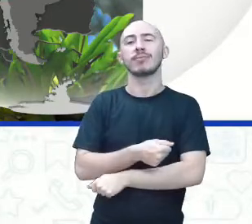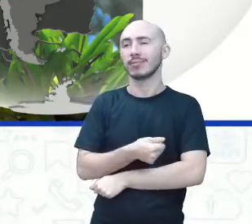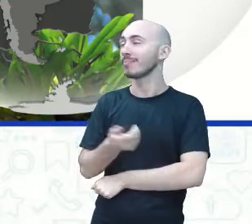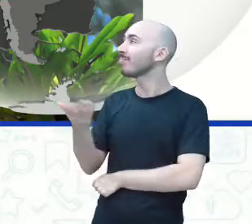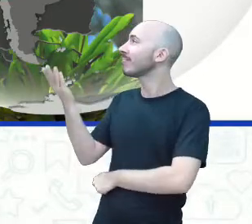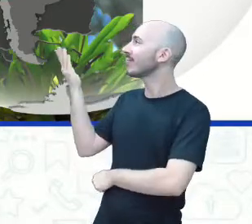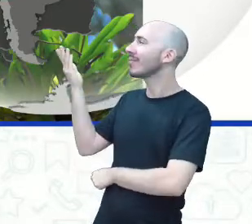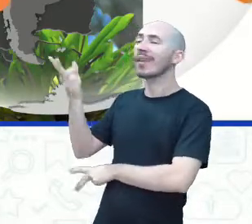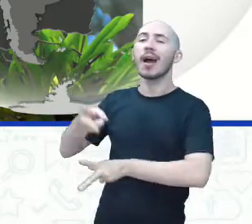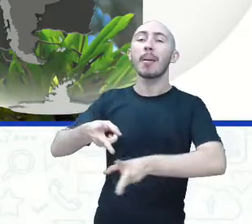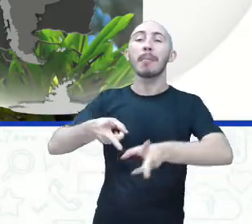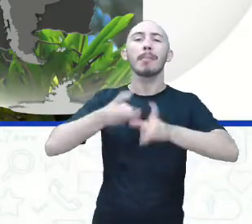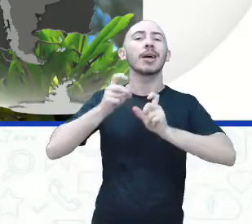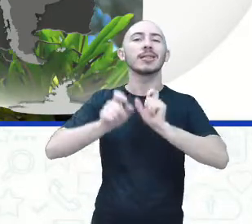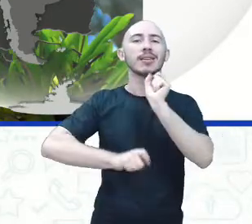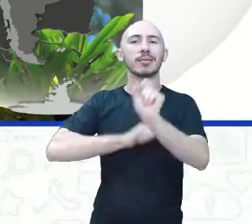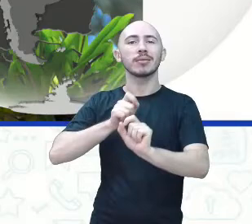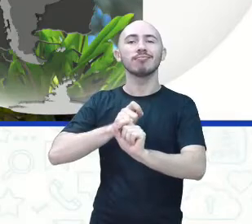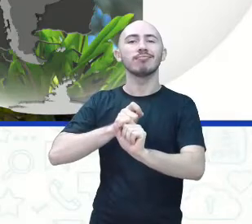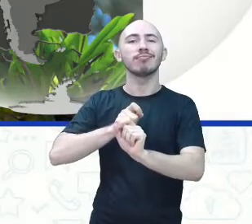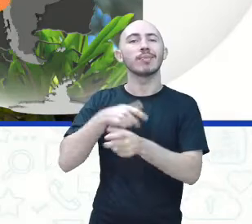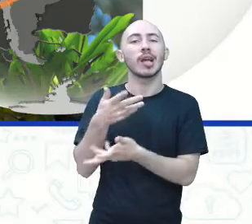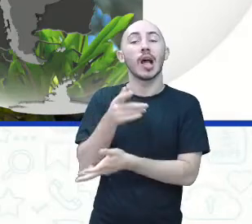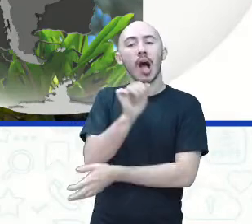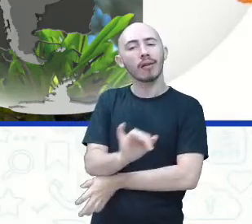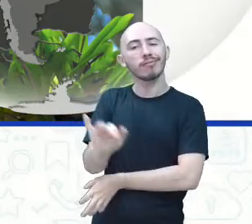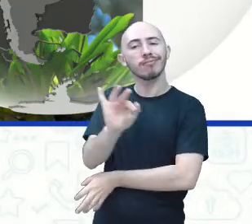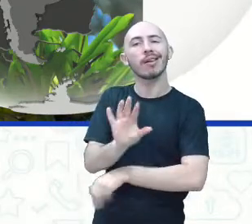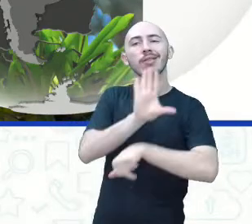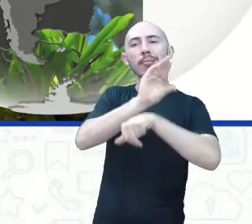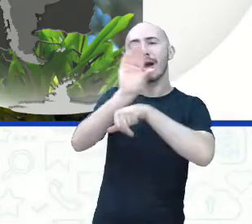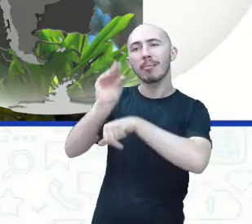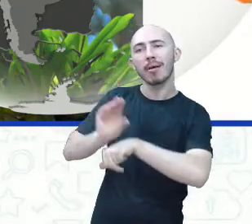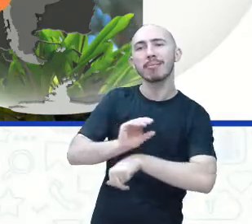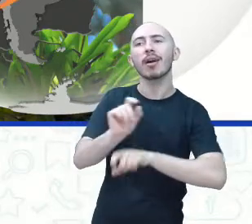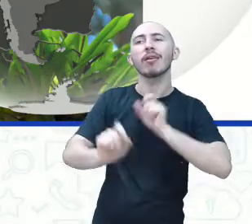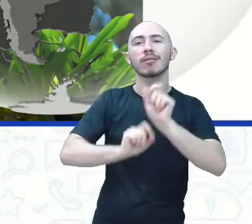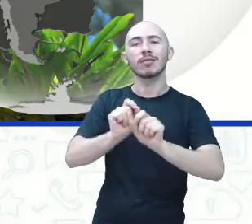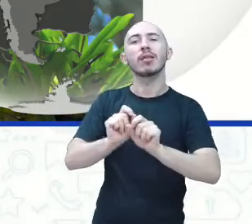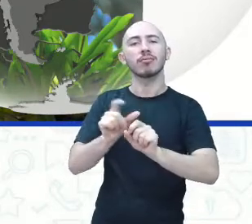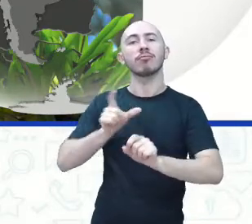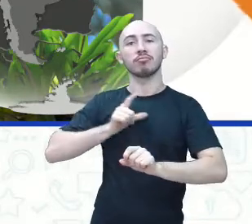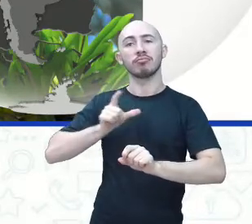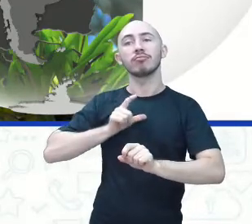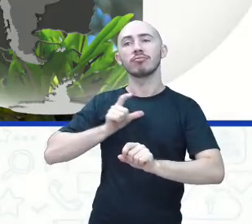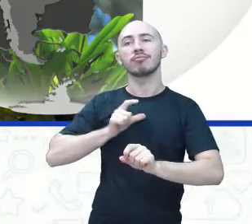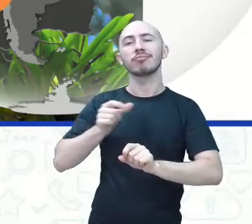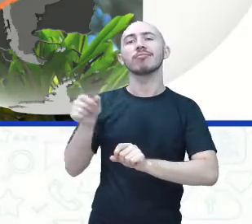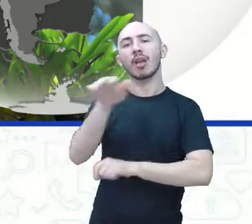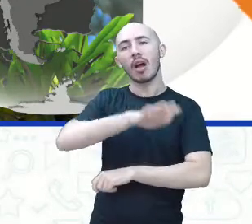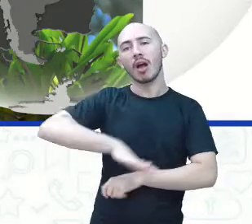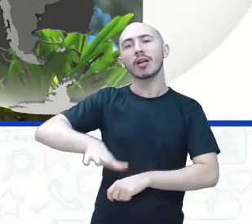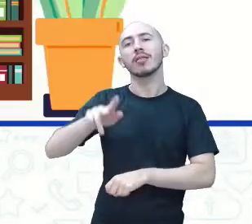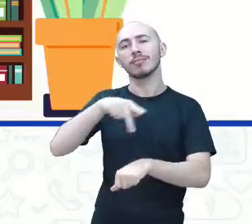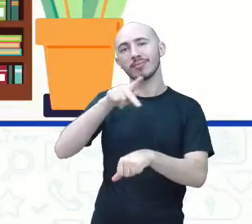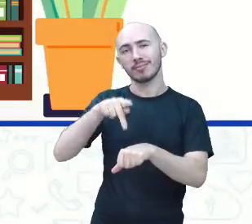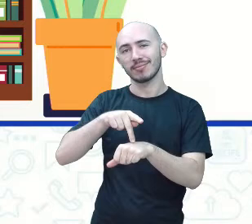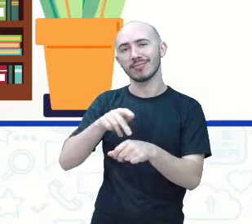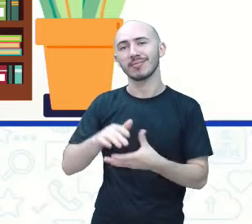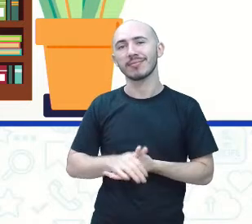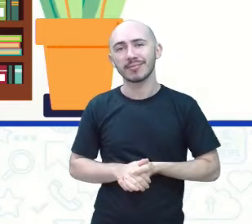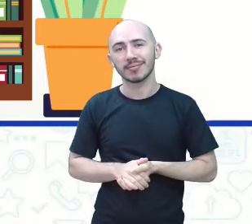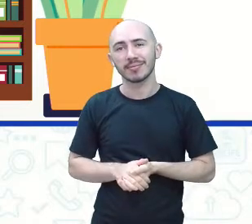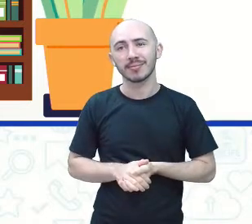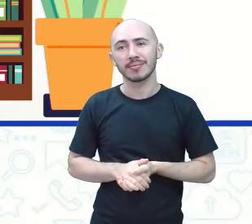começa a observar essas imagens que foram selecionadas e que faz parte, né, do nosso país.